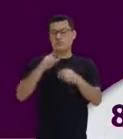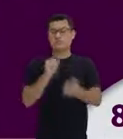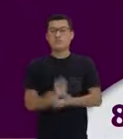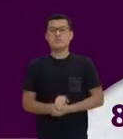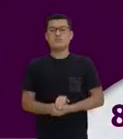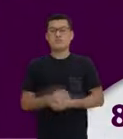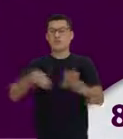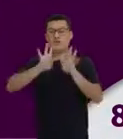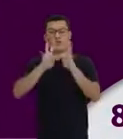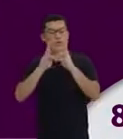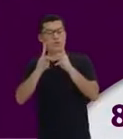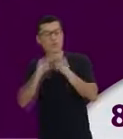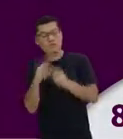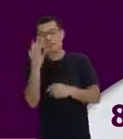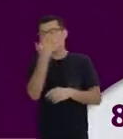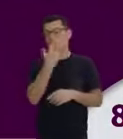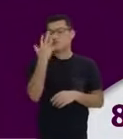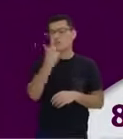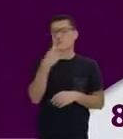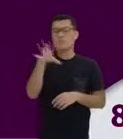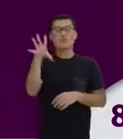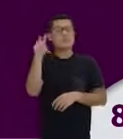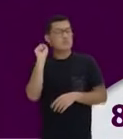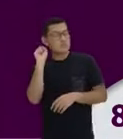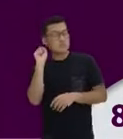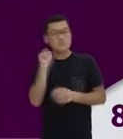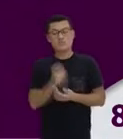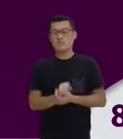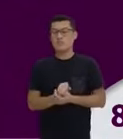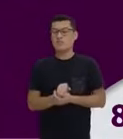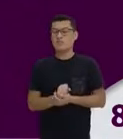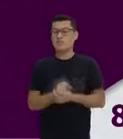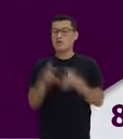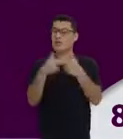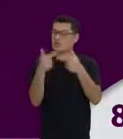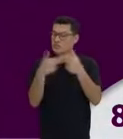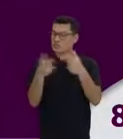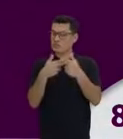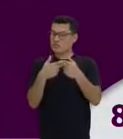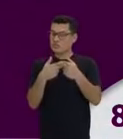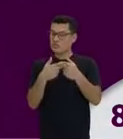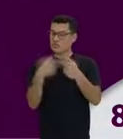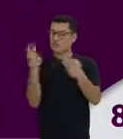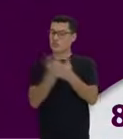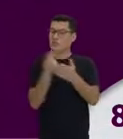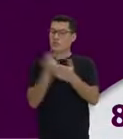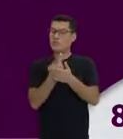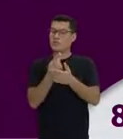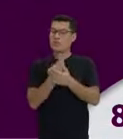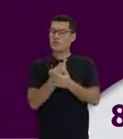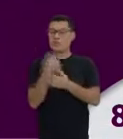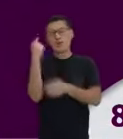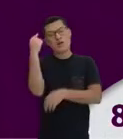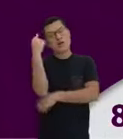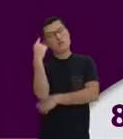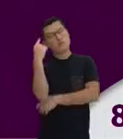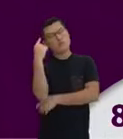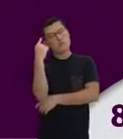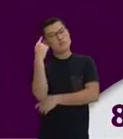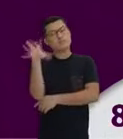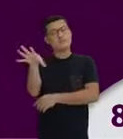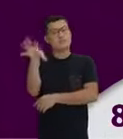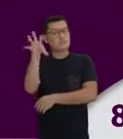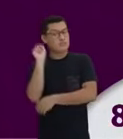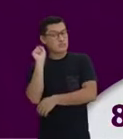e todas as músicas que elas ouvem servem para alguma coisa tão pensando aí na